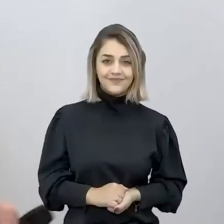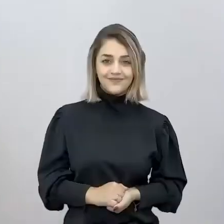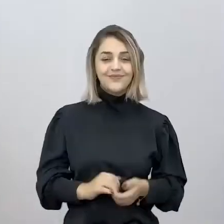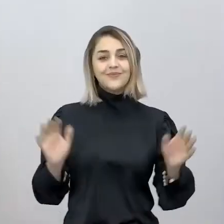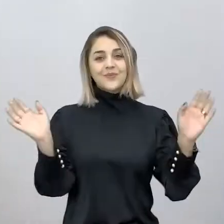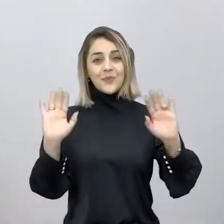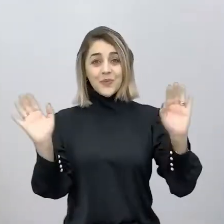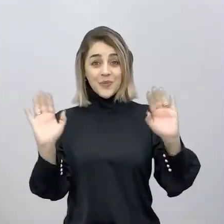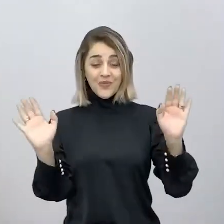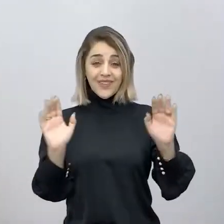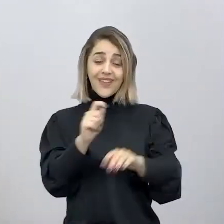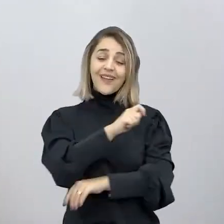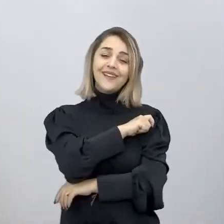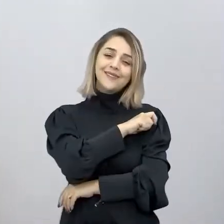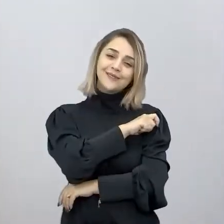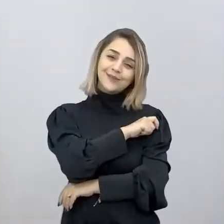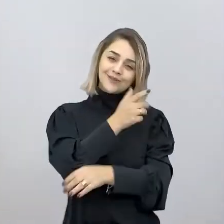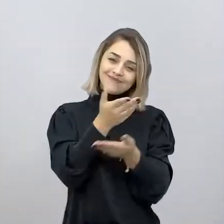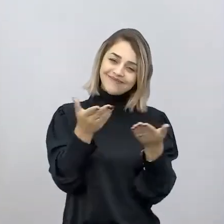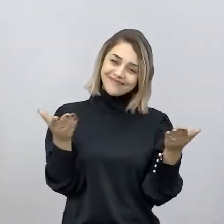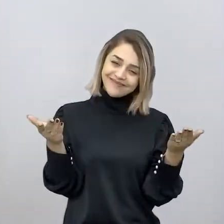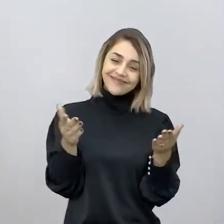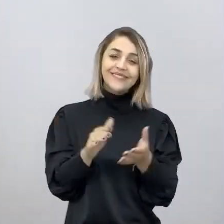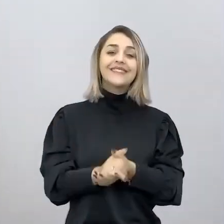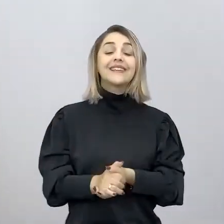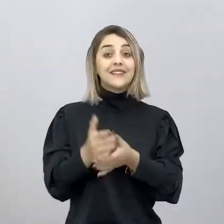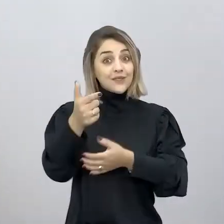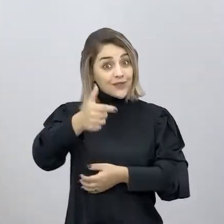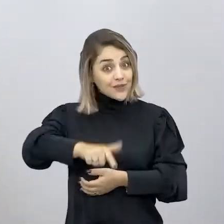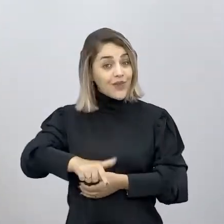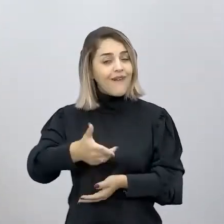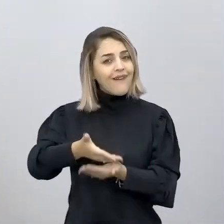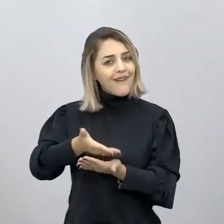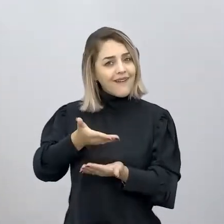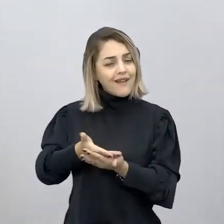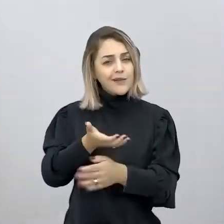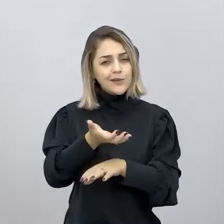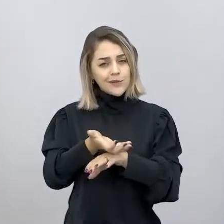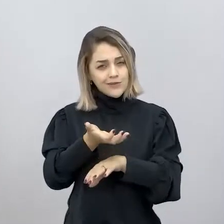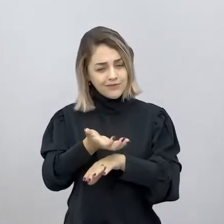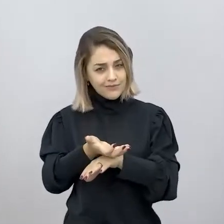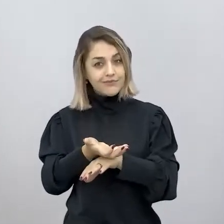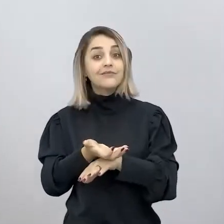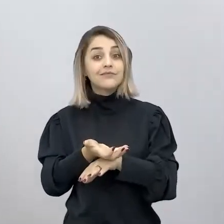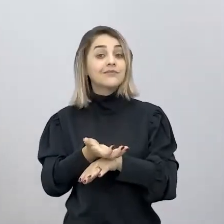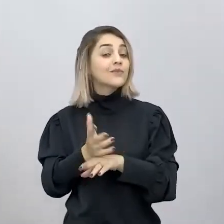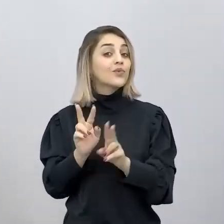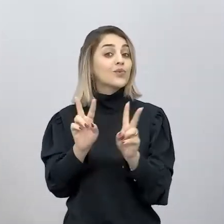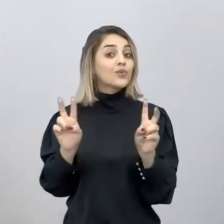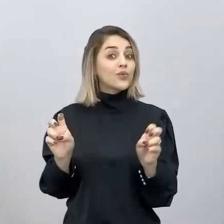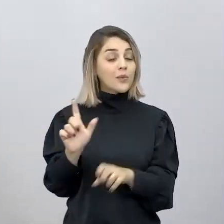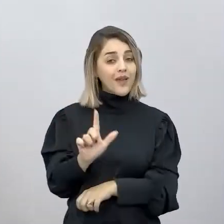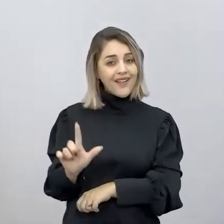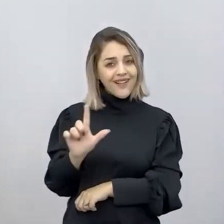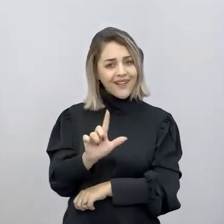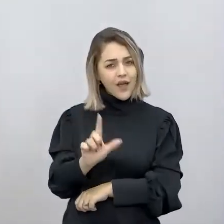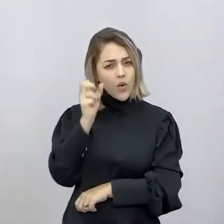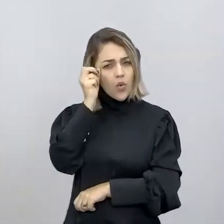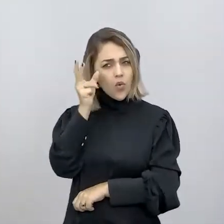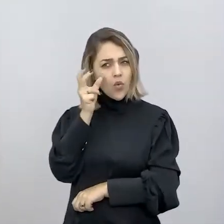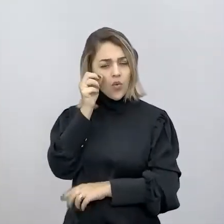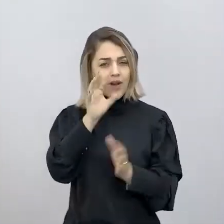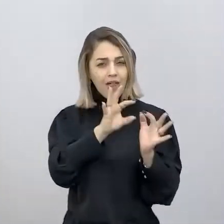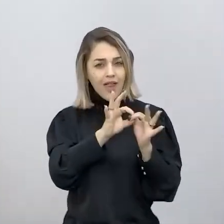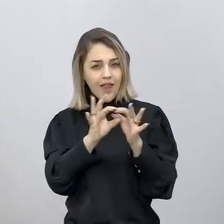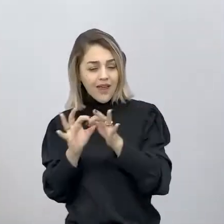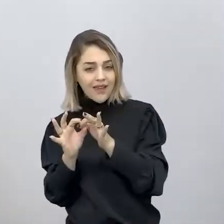Olá, queridíssimos estudantes, estamos aqui para mais uma aula do nosso componente envolvendo literatura, cultura em contexto, diálogos